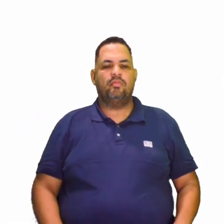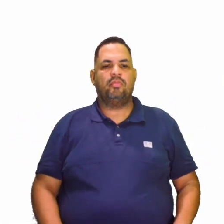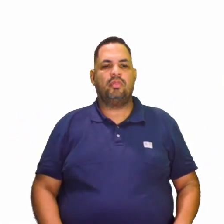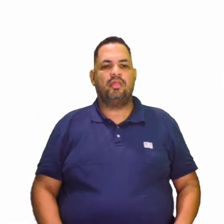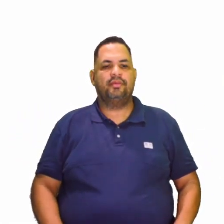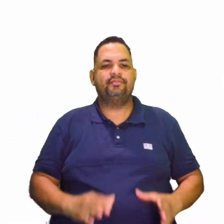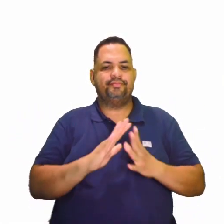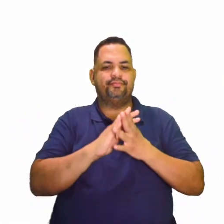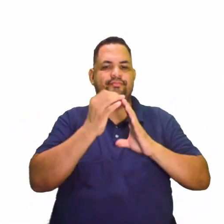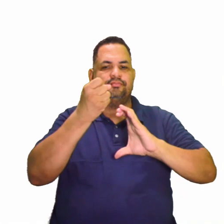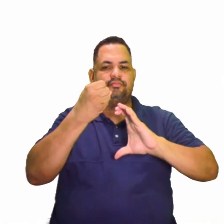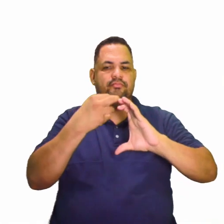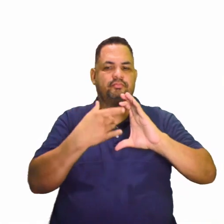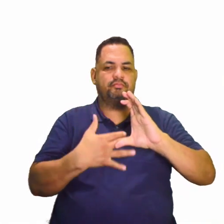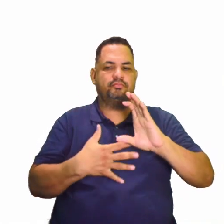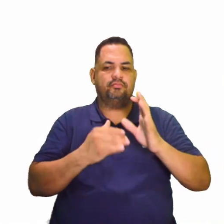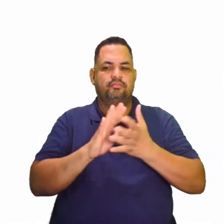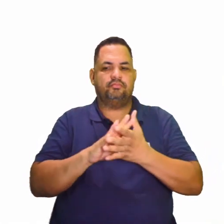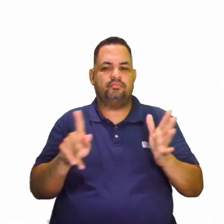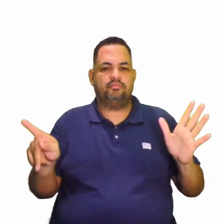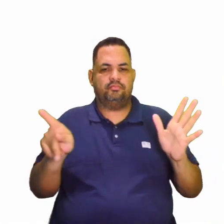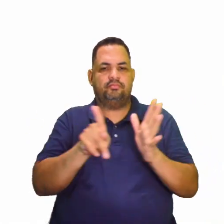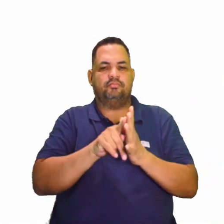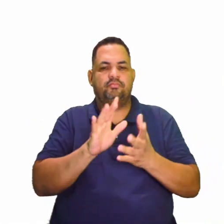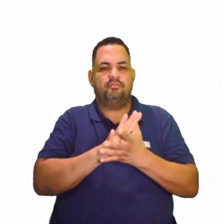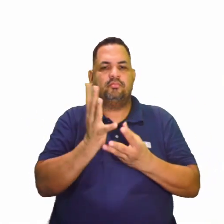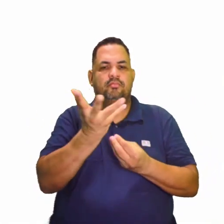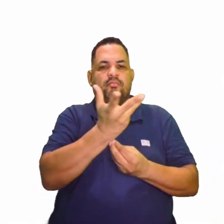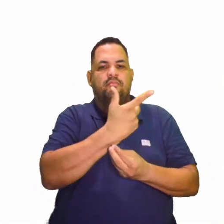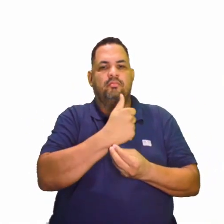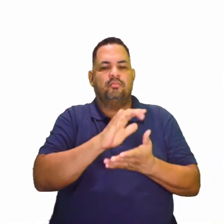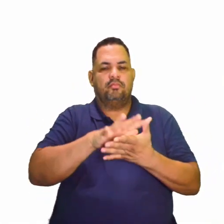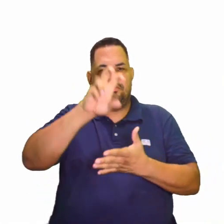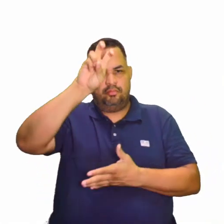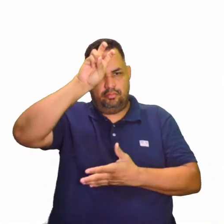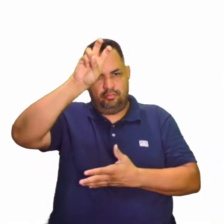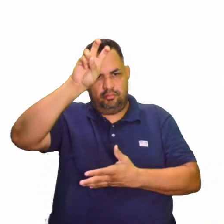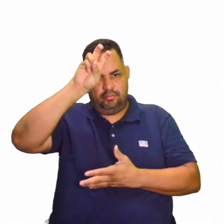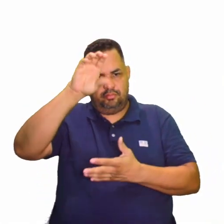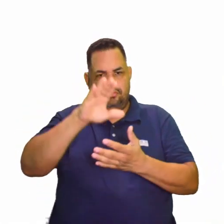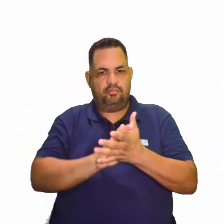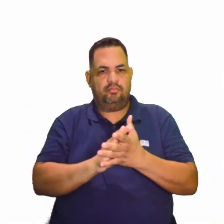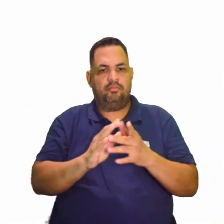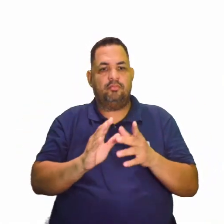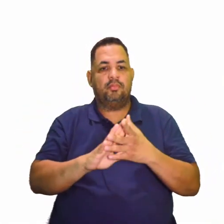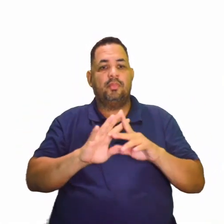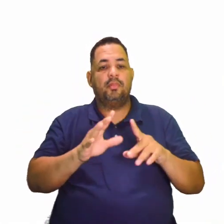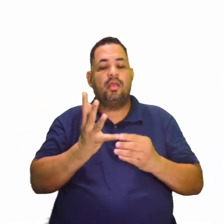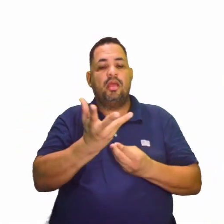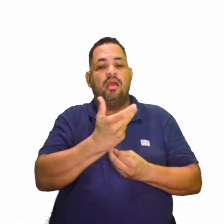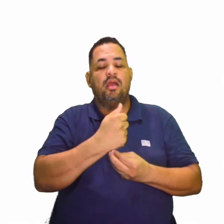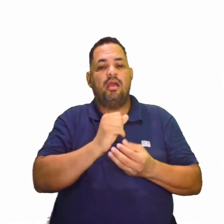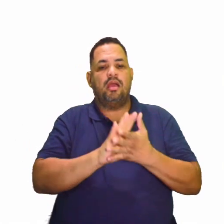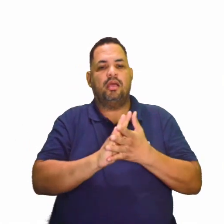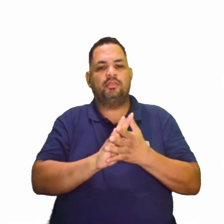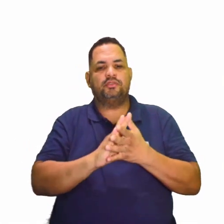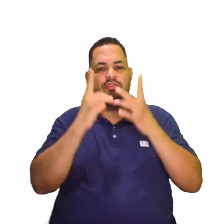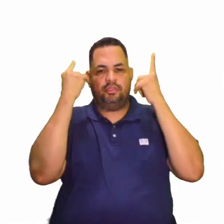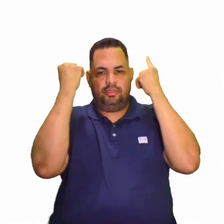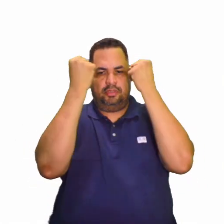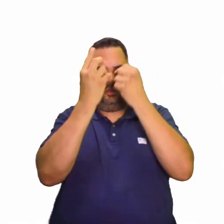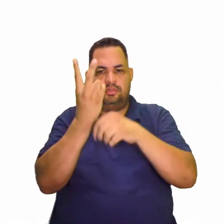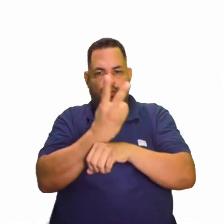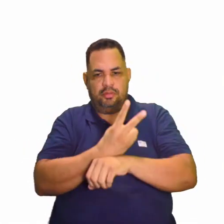são características específicas da arte egípcia. A arte grega busca pelo belo. Então,